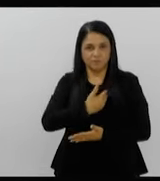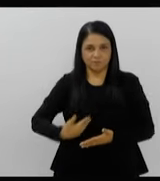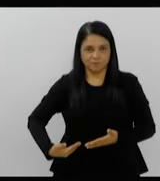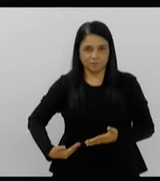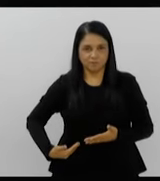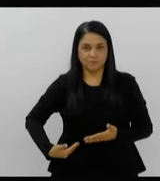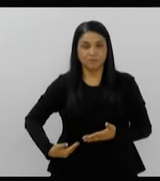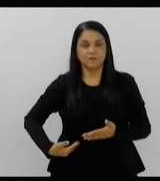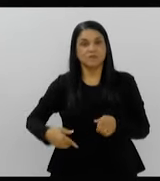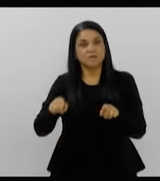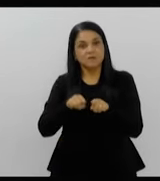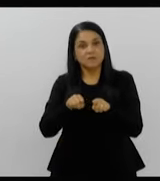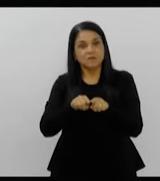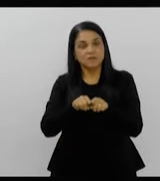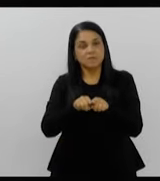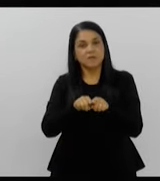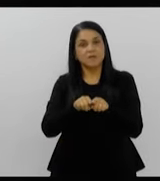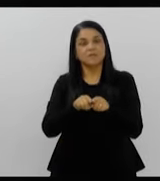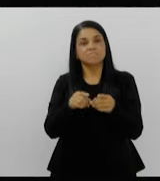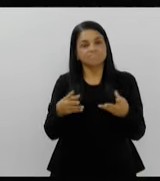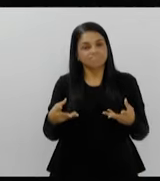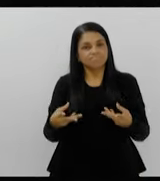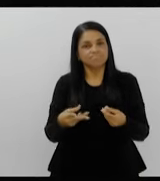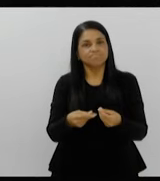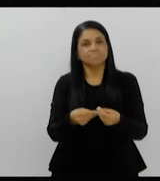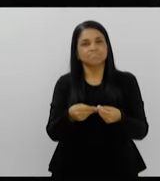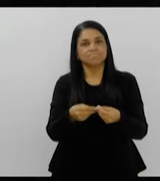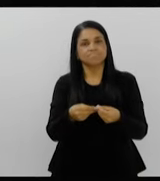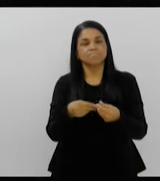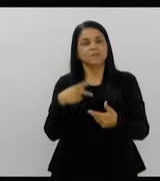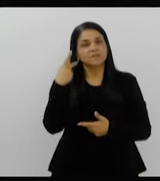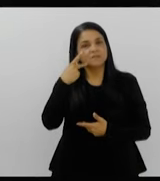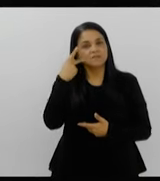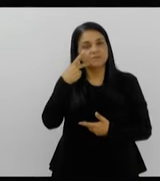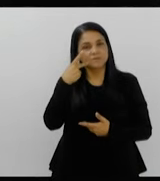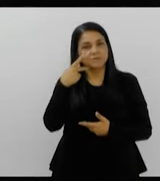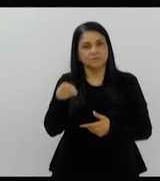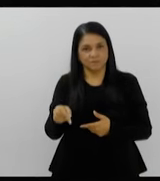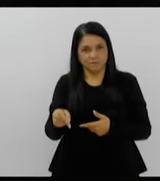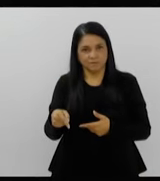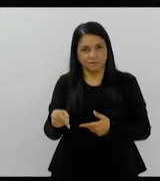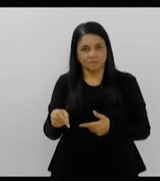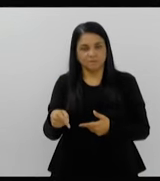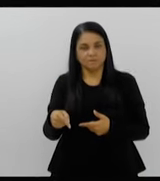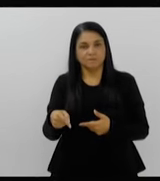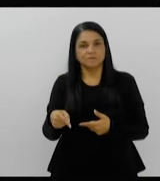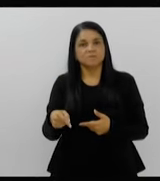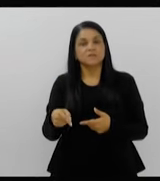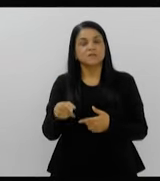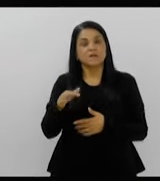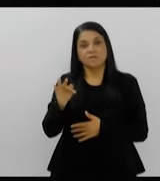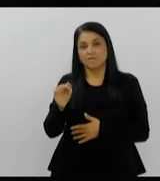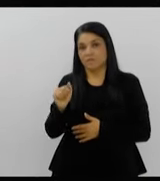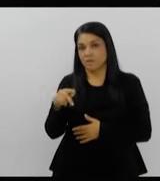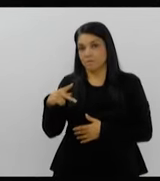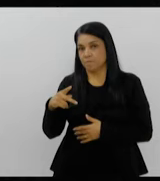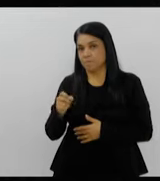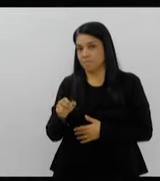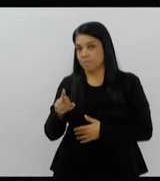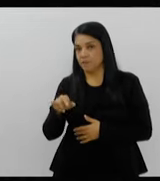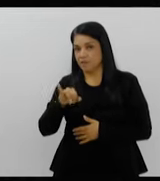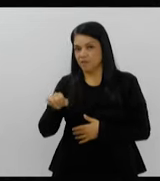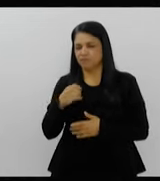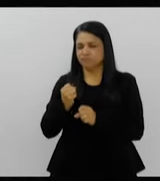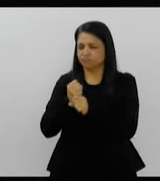de azeitamento, refinamento dessas políticas públicas. FAPERJ é uma instituição de muitos